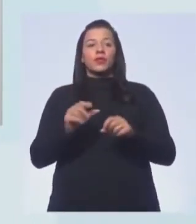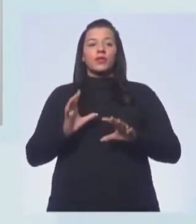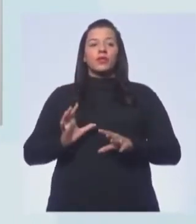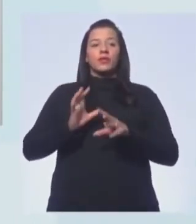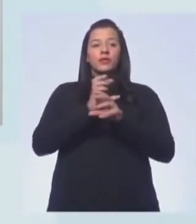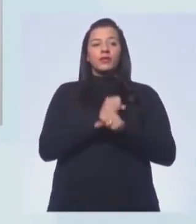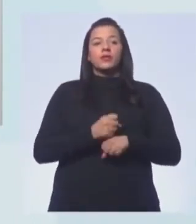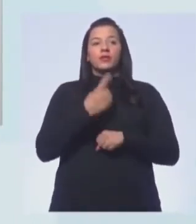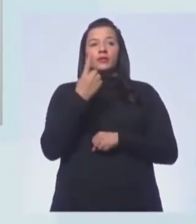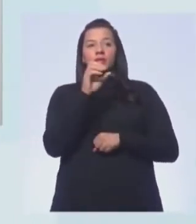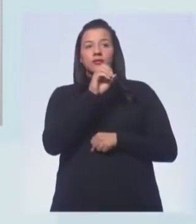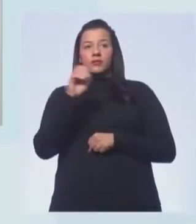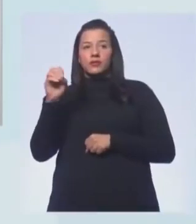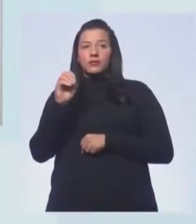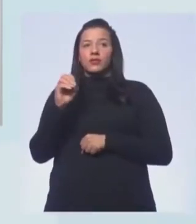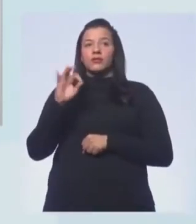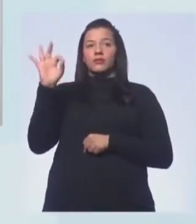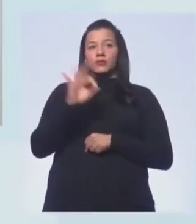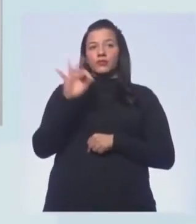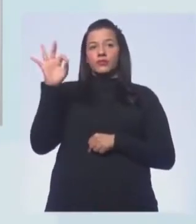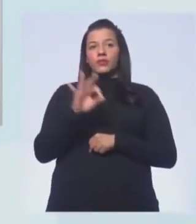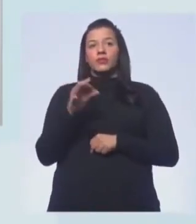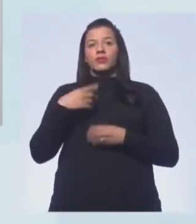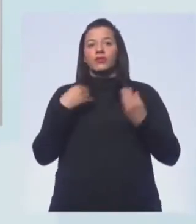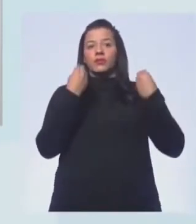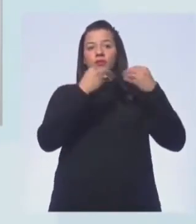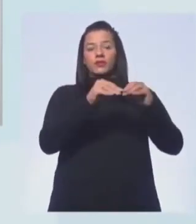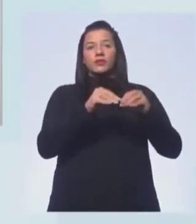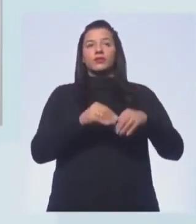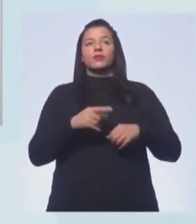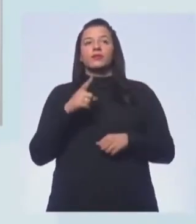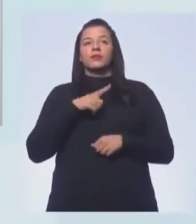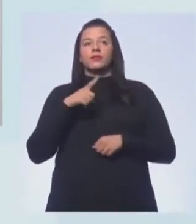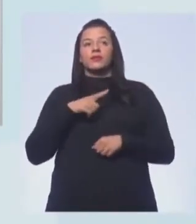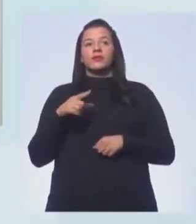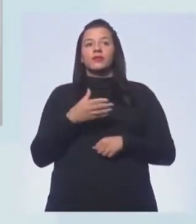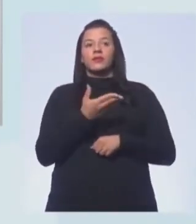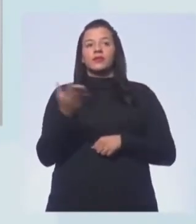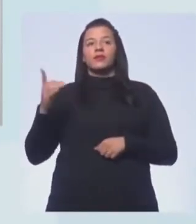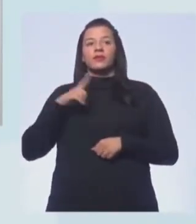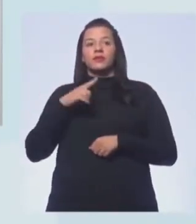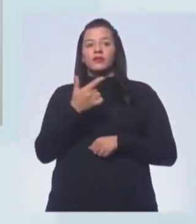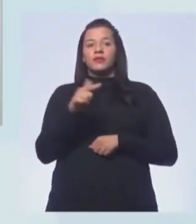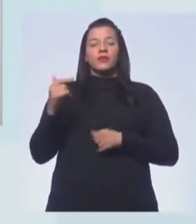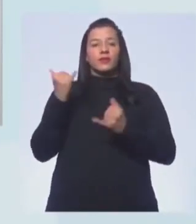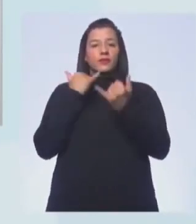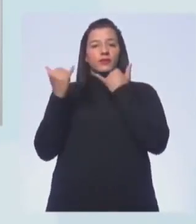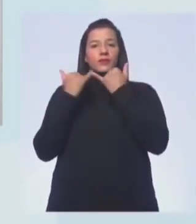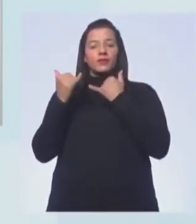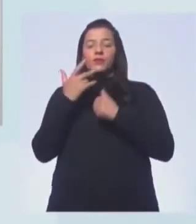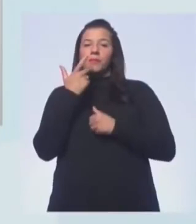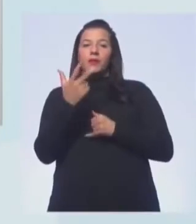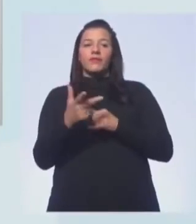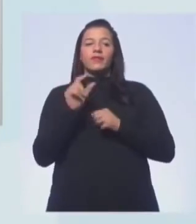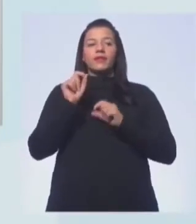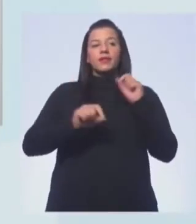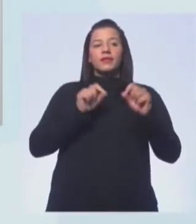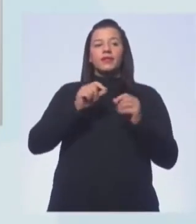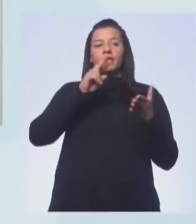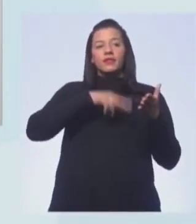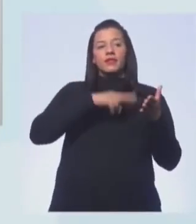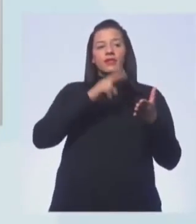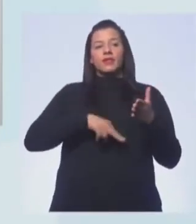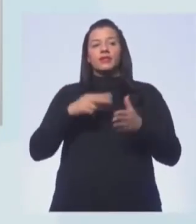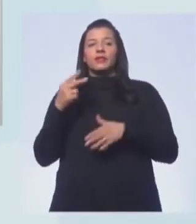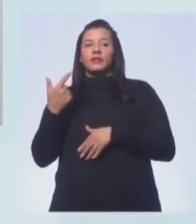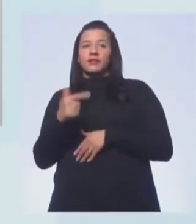dar 100%. Então, você teria que ter colocado ali... ele não é tão informativo para você dizer quem lê e quem não lê, porque você